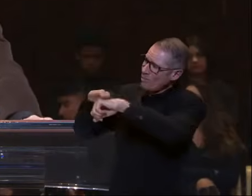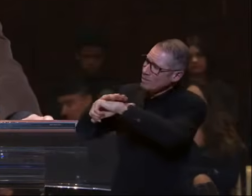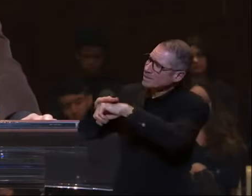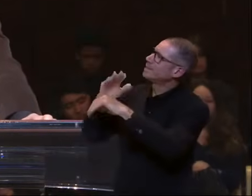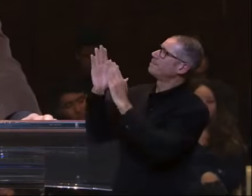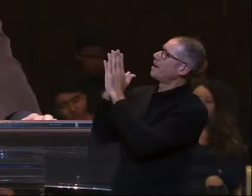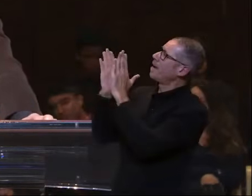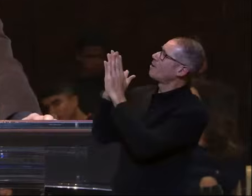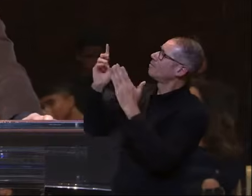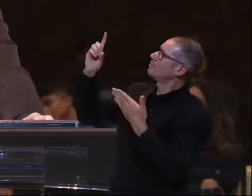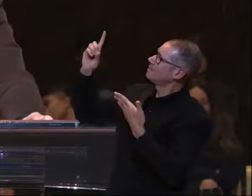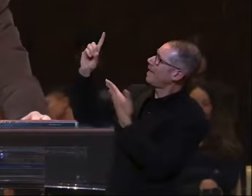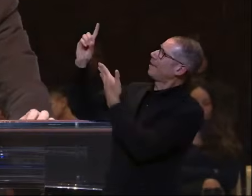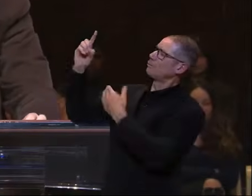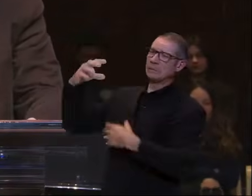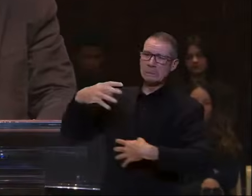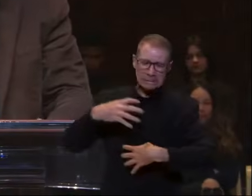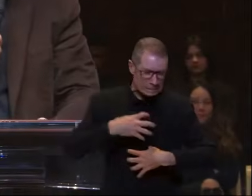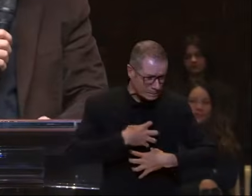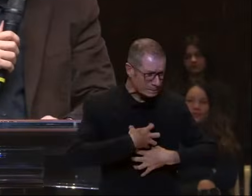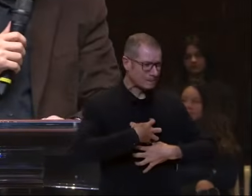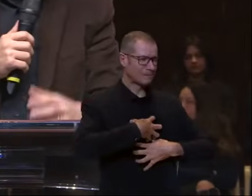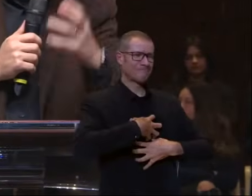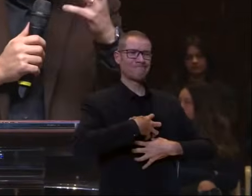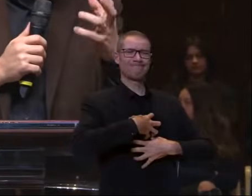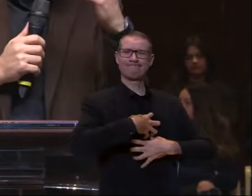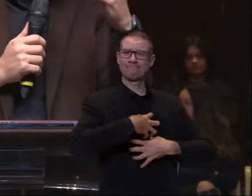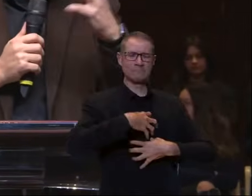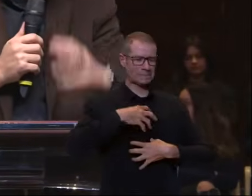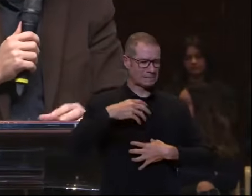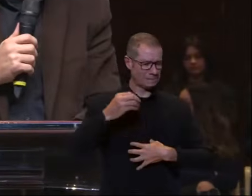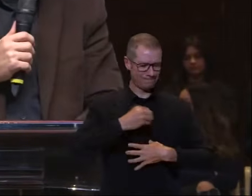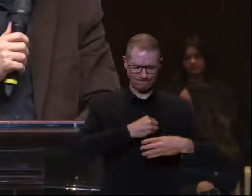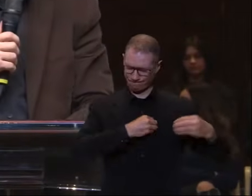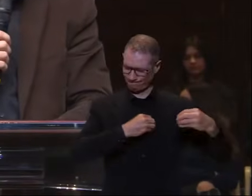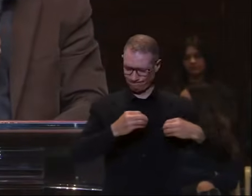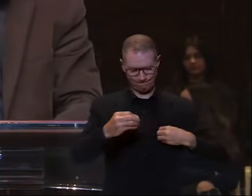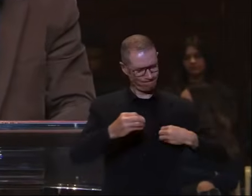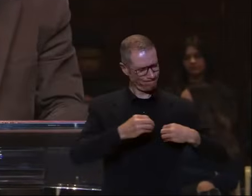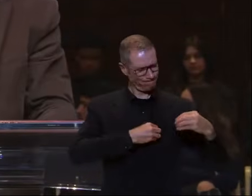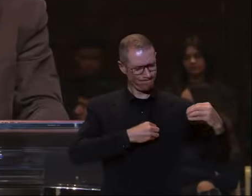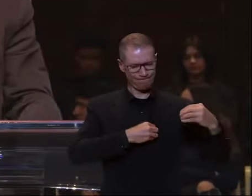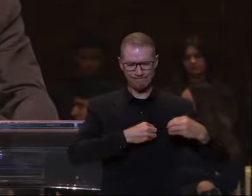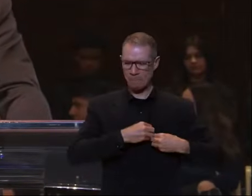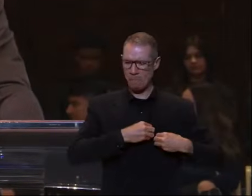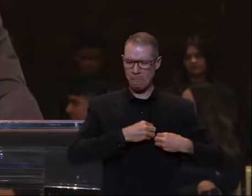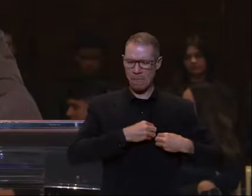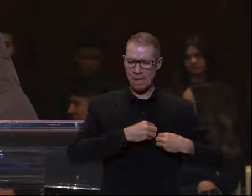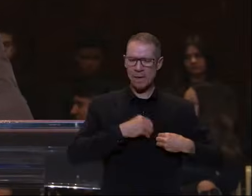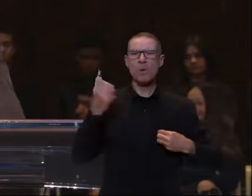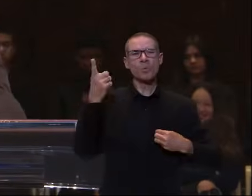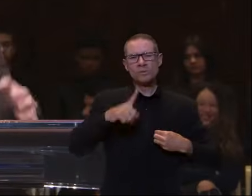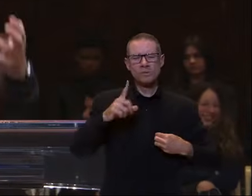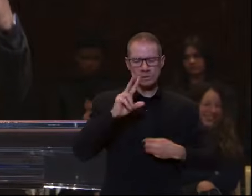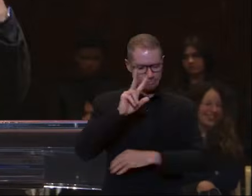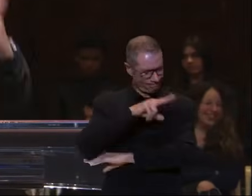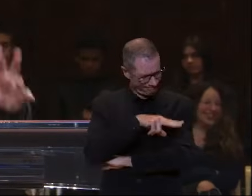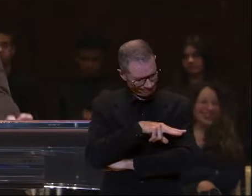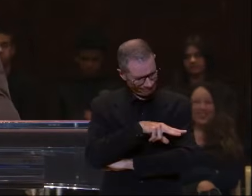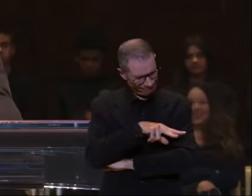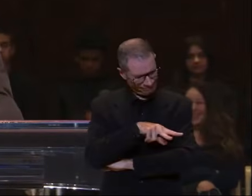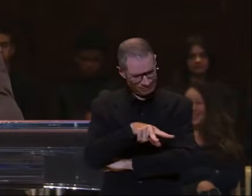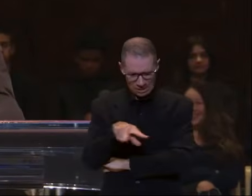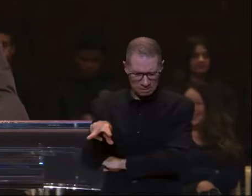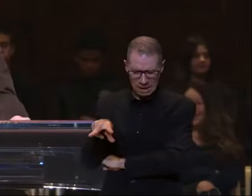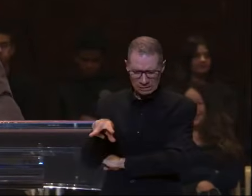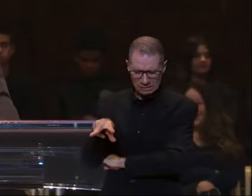Deus, e eu me sinto tão pecador. Eu só consigo olhar para baixo, eu não consigo